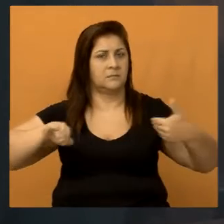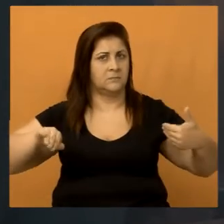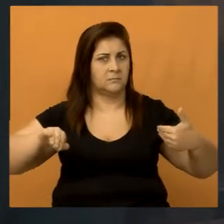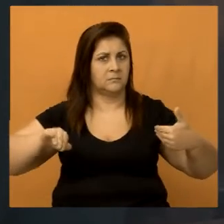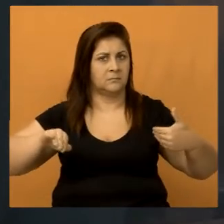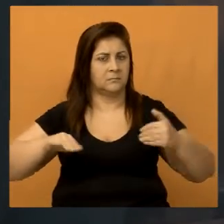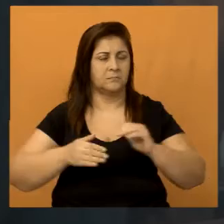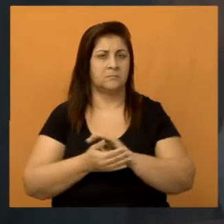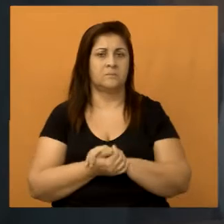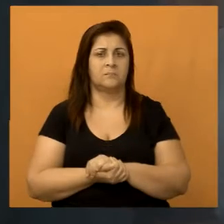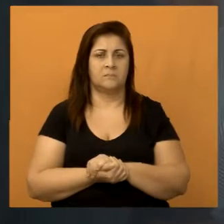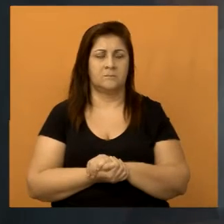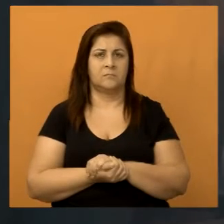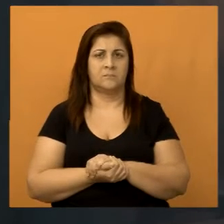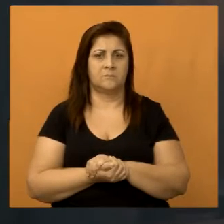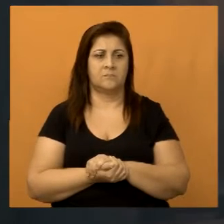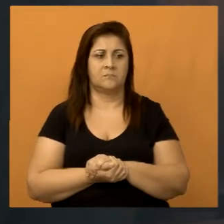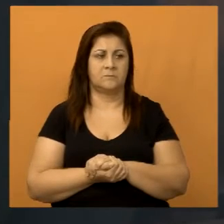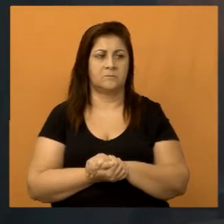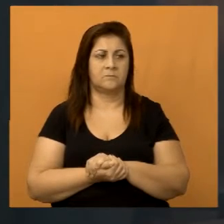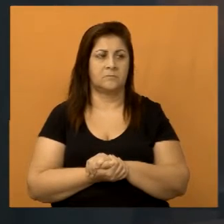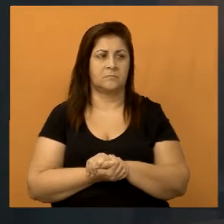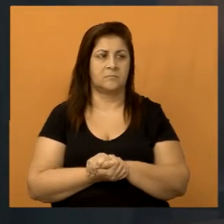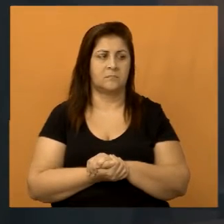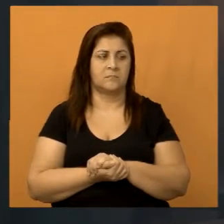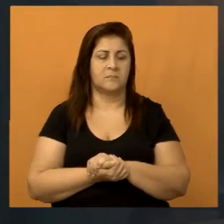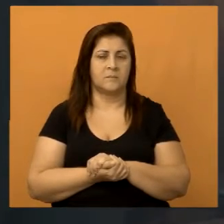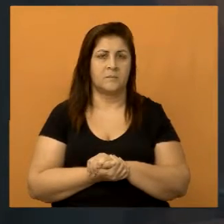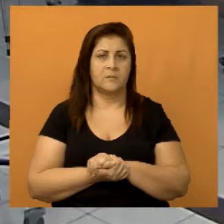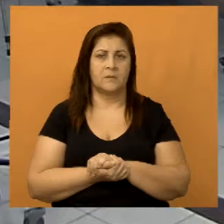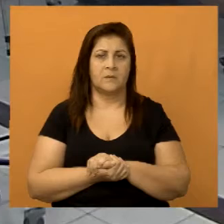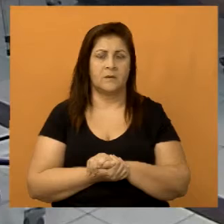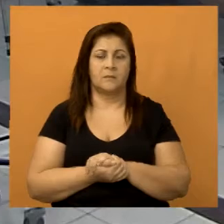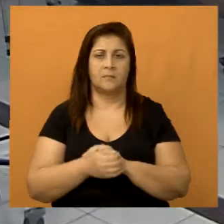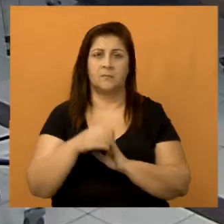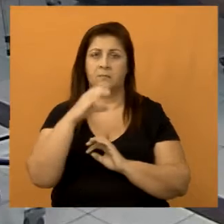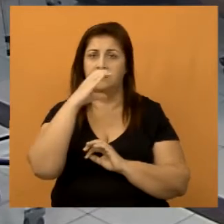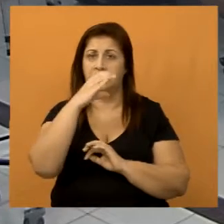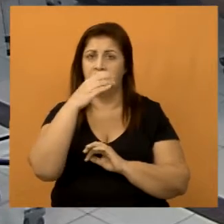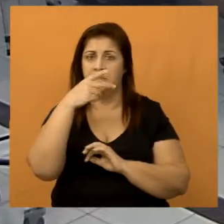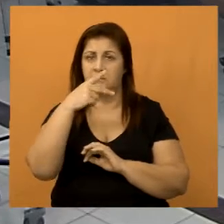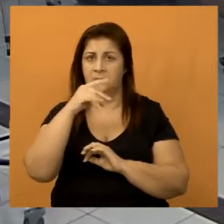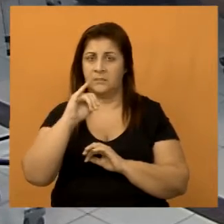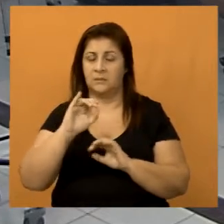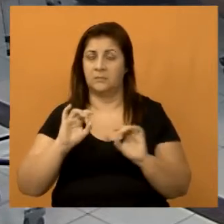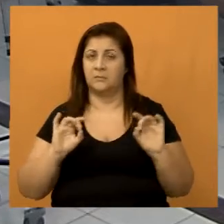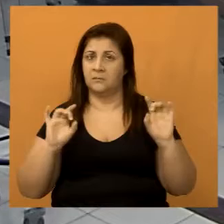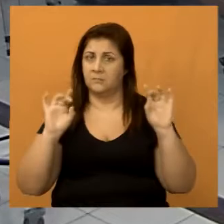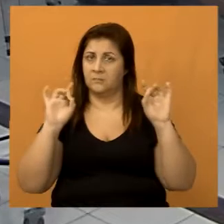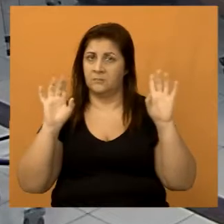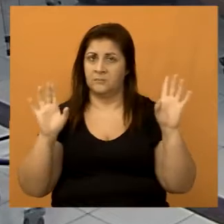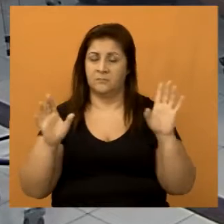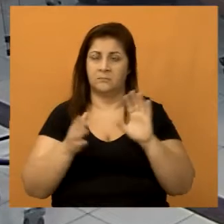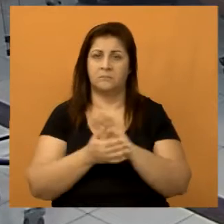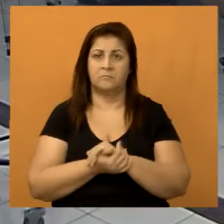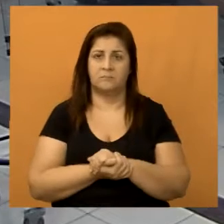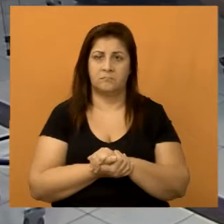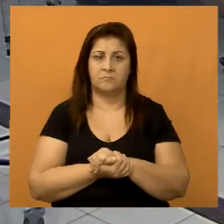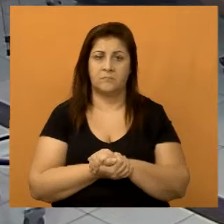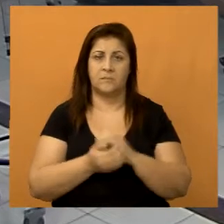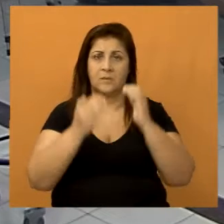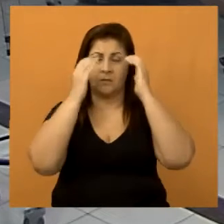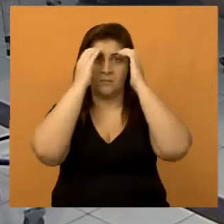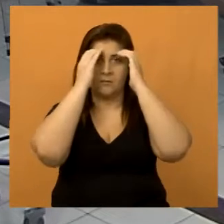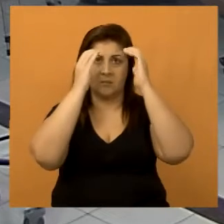não é uma regra, é uma exceção que está sendo aberta hoje. Essa é uma exceção para essa CPI especial, essa CPI para atender o